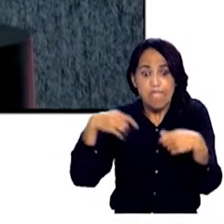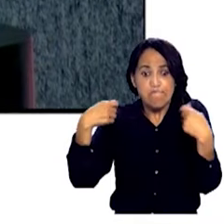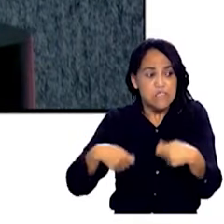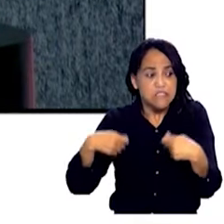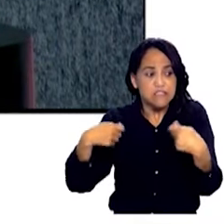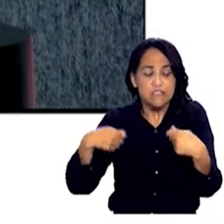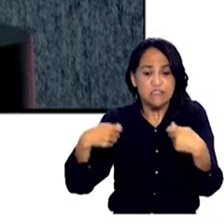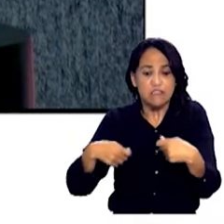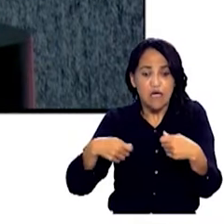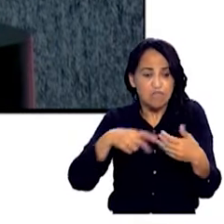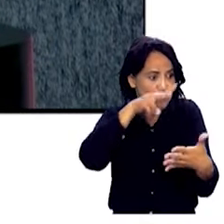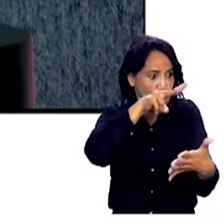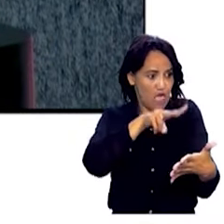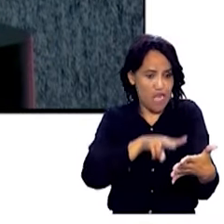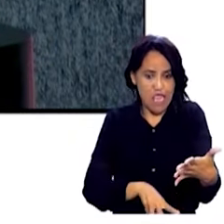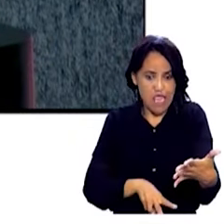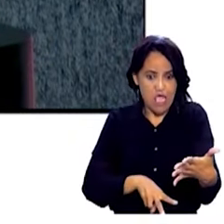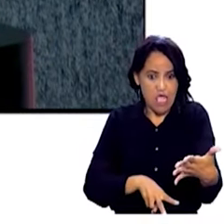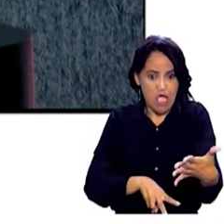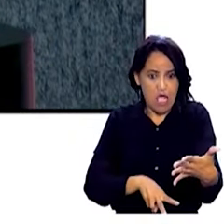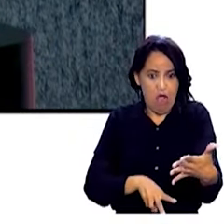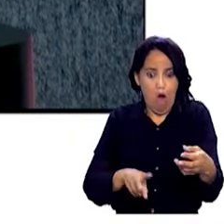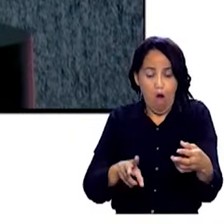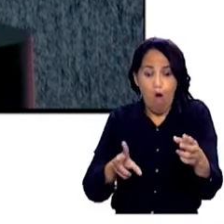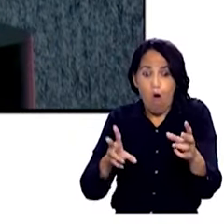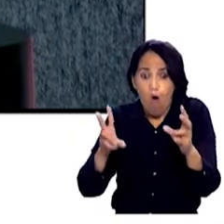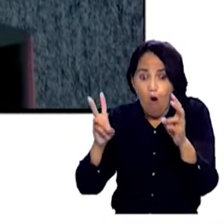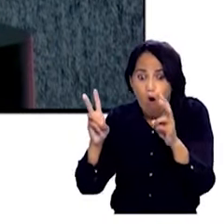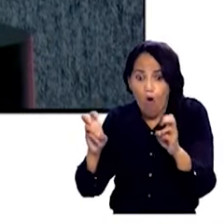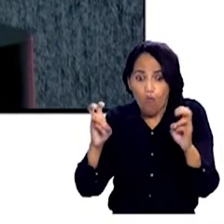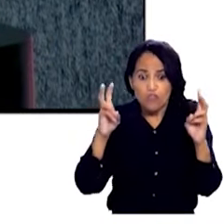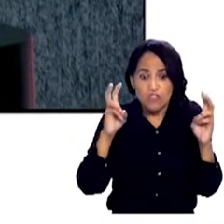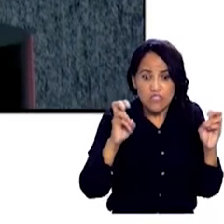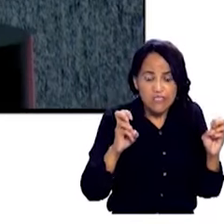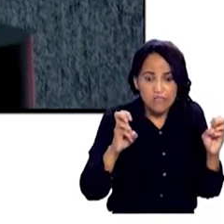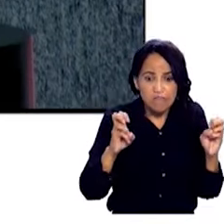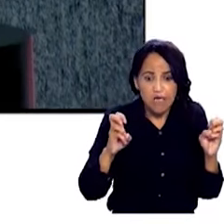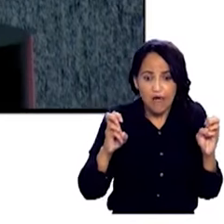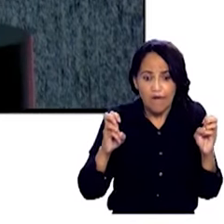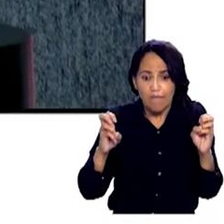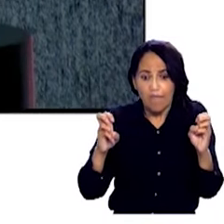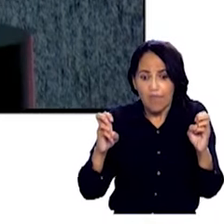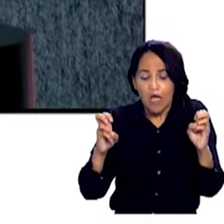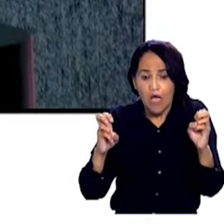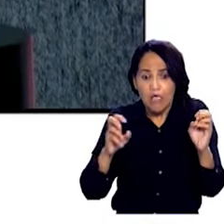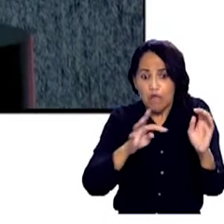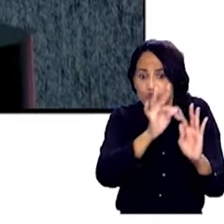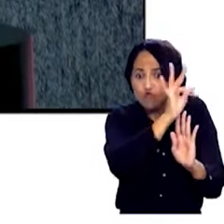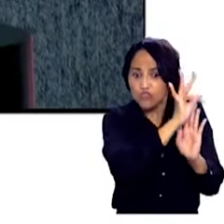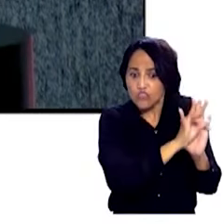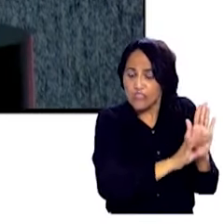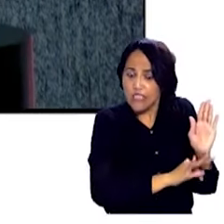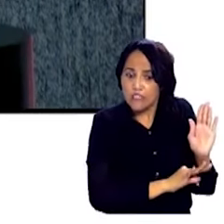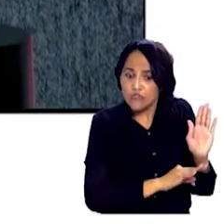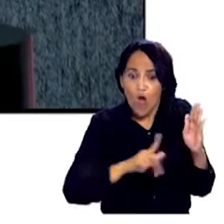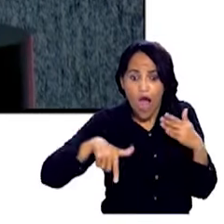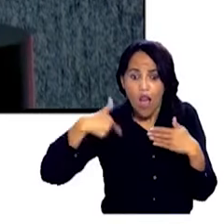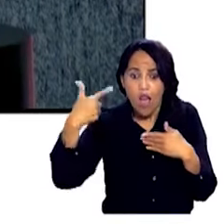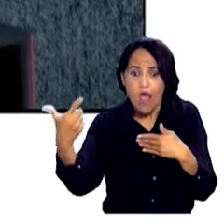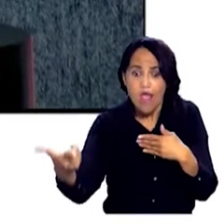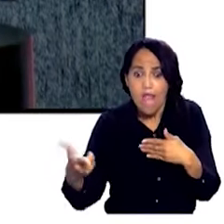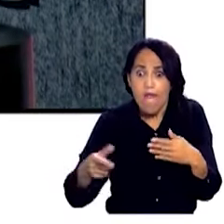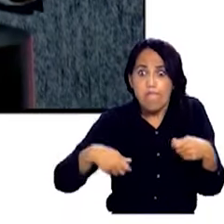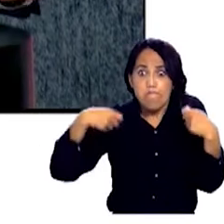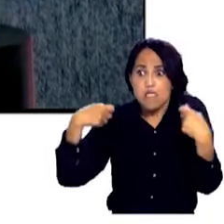chave comparativa esses instrumentos para além das manifestações textuais a gente precisa colorir de